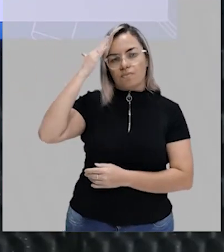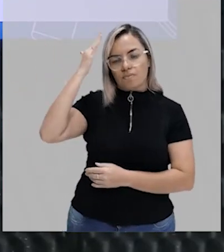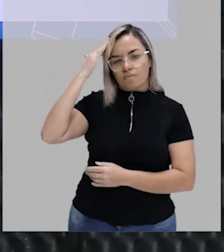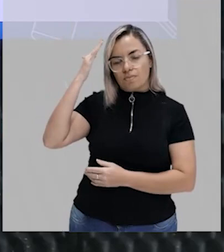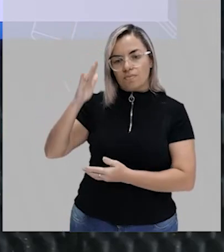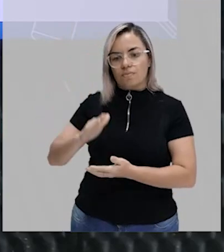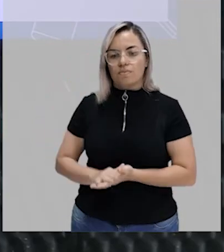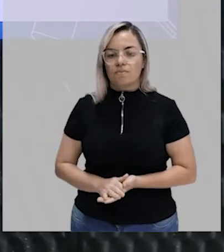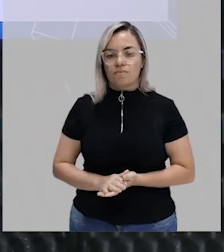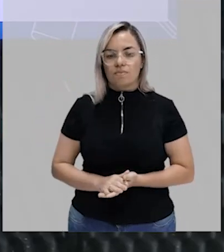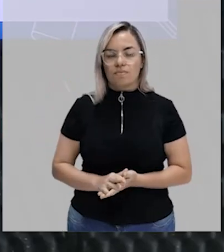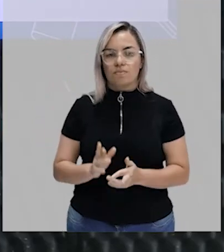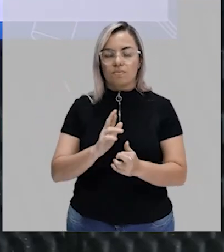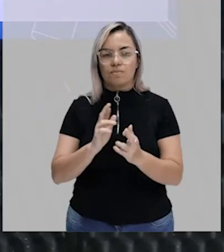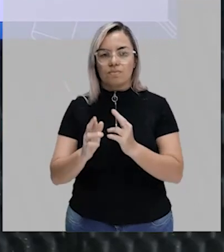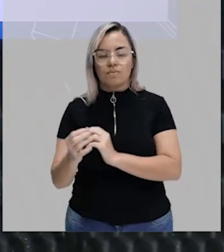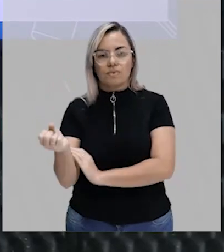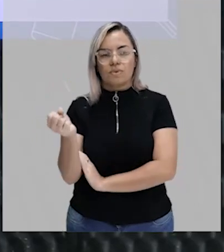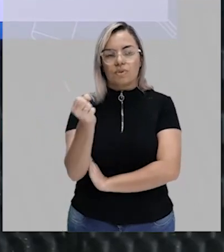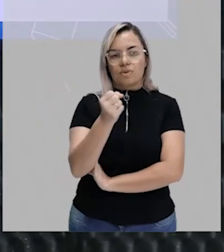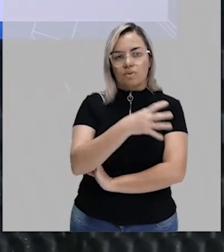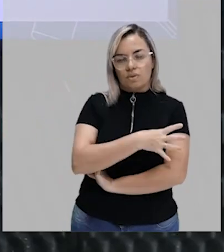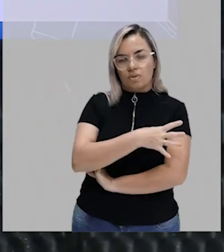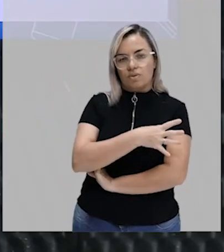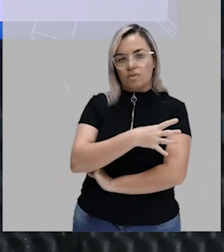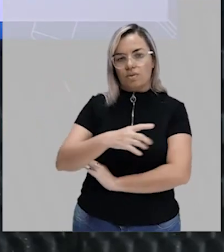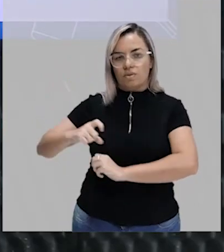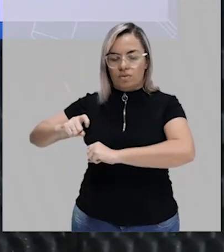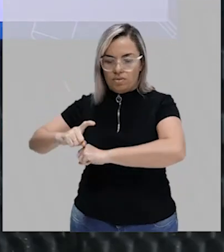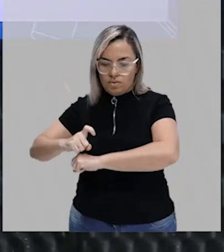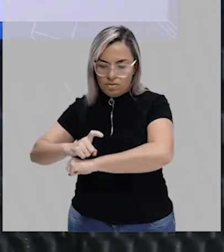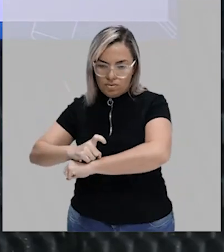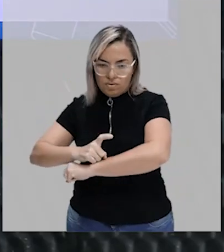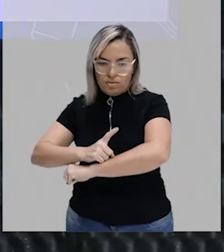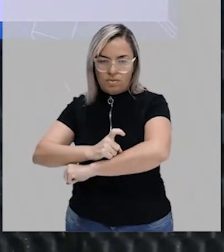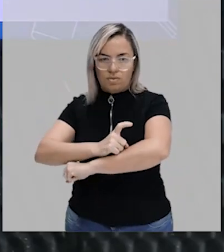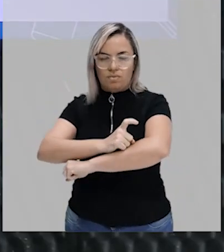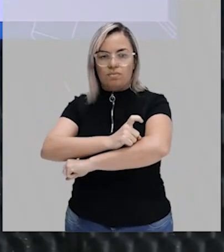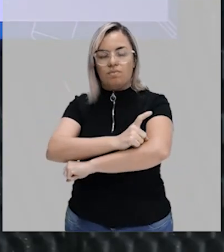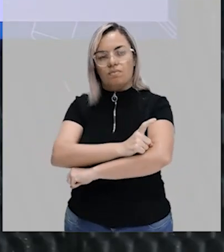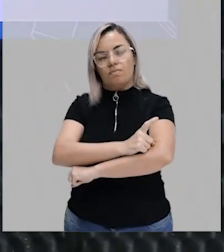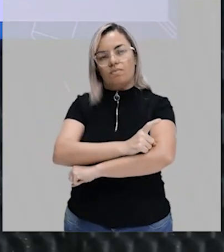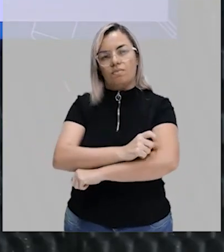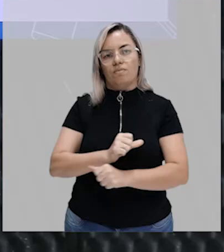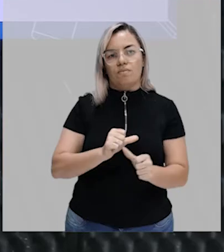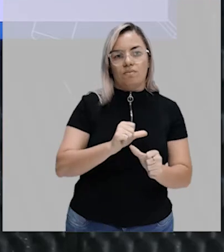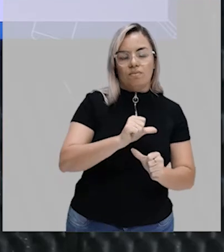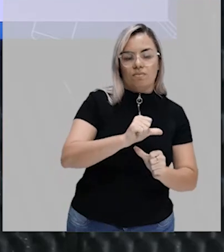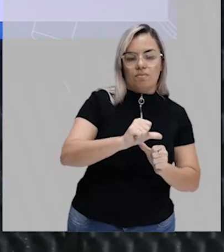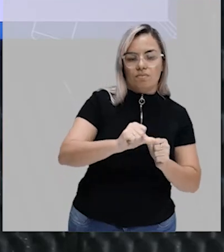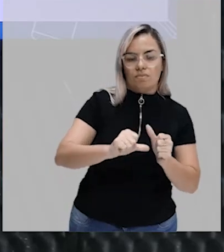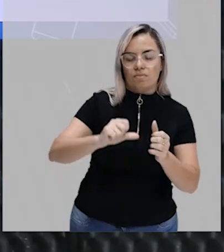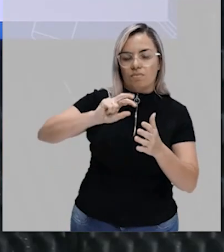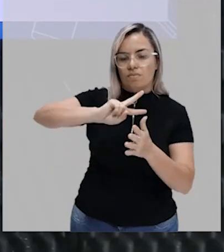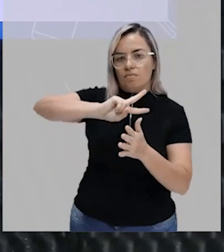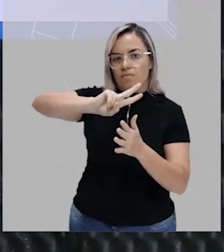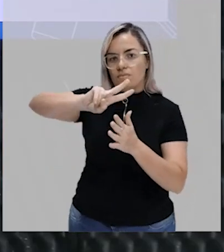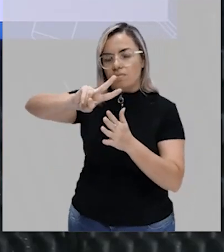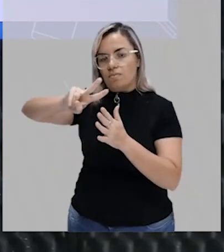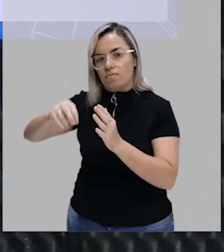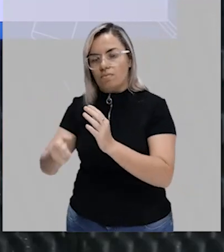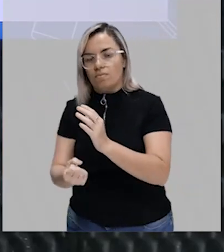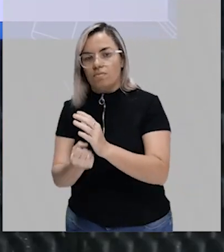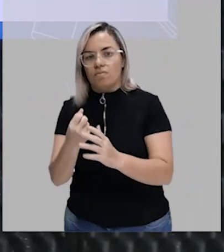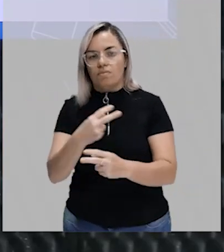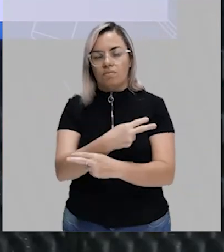sobre essa nova teoria sintética da evolução. Como que as variações surgem nos seres vivos, né? Como